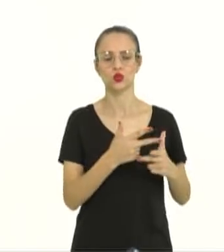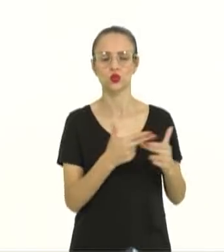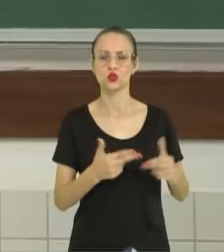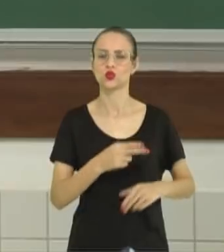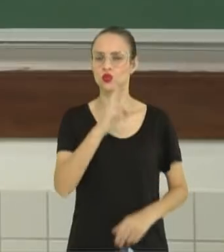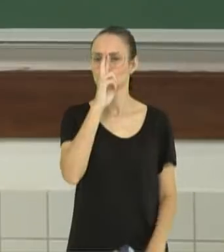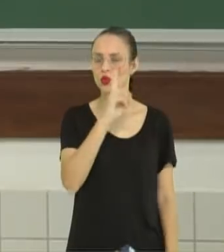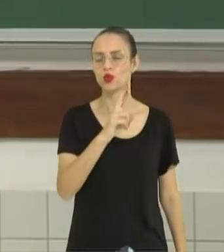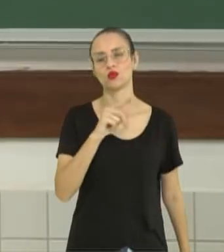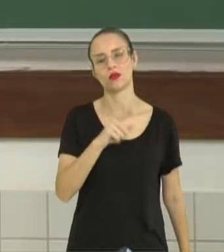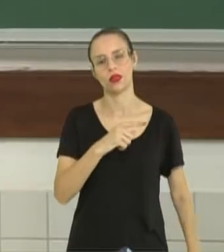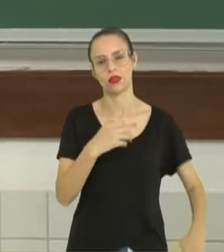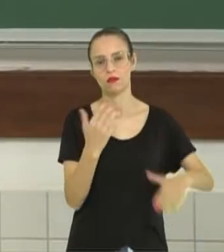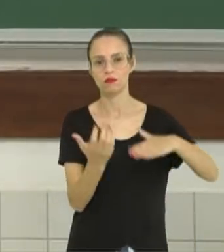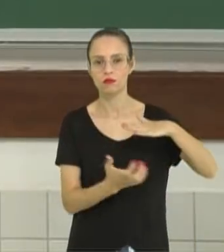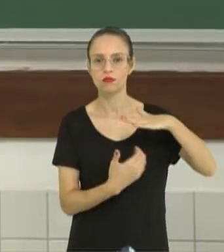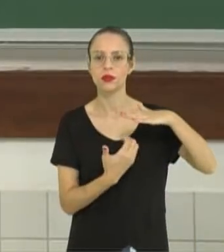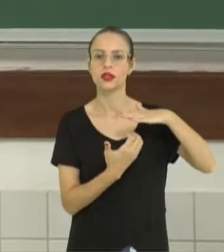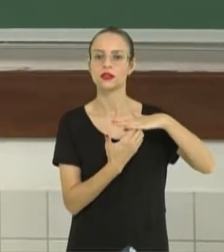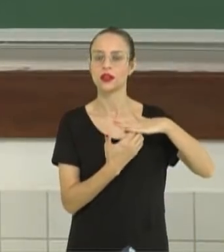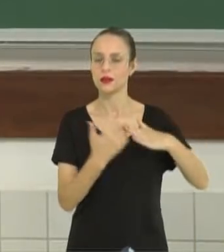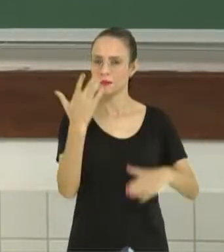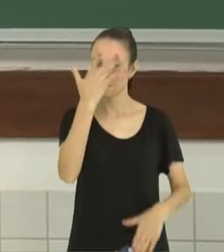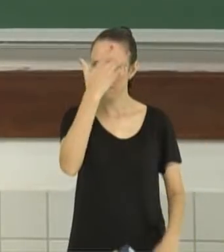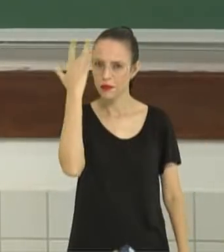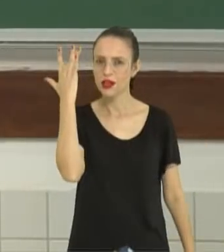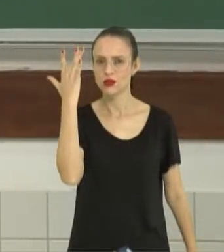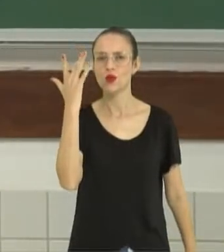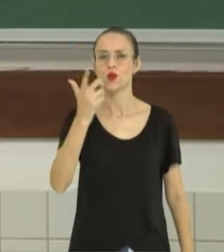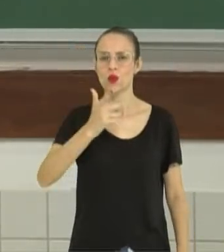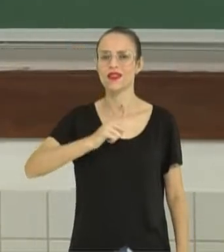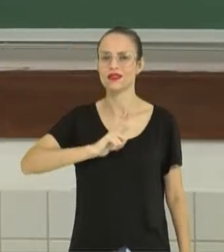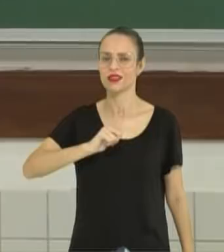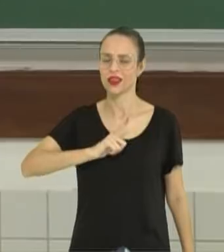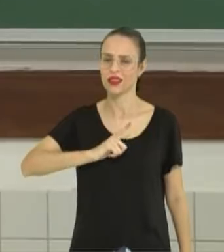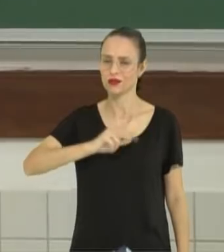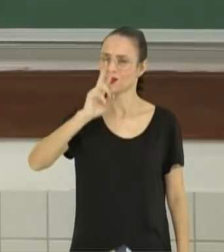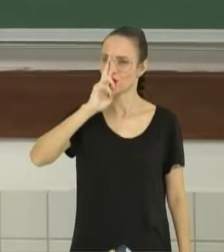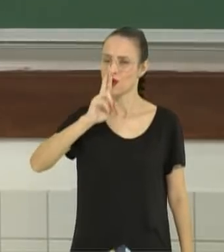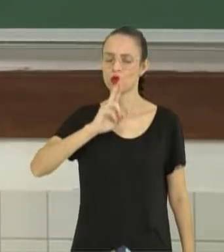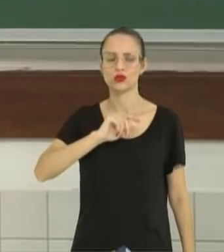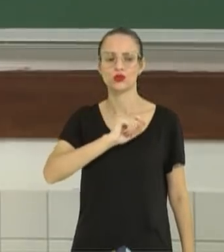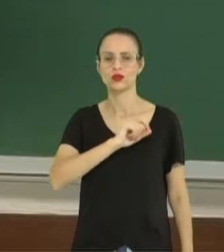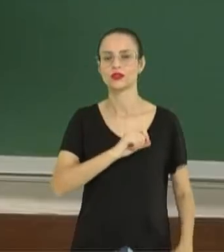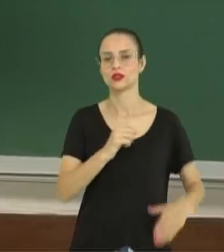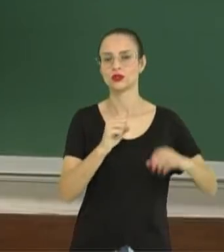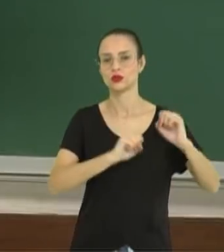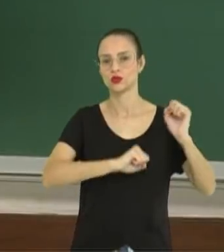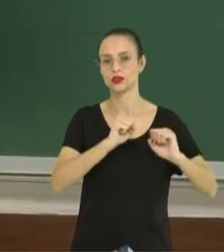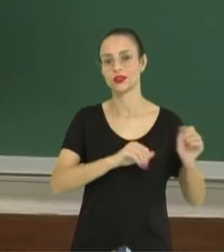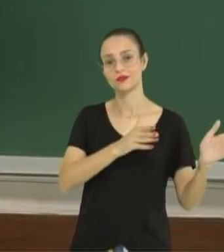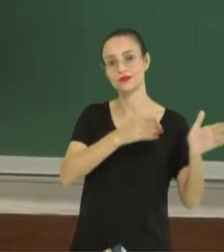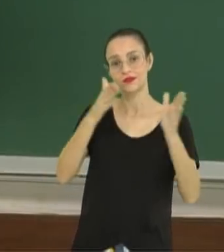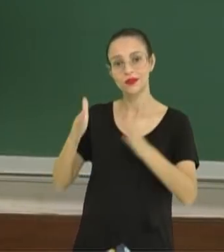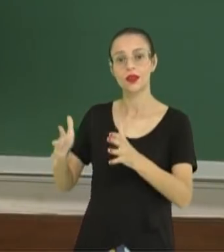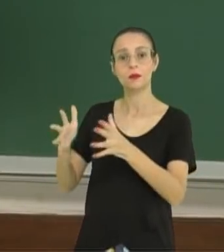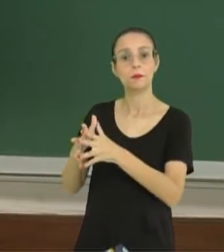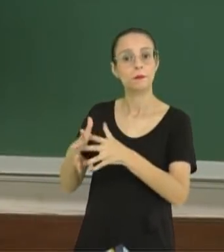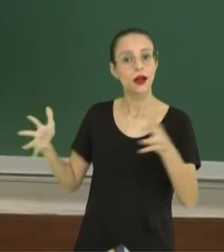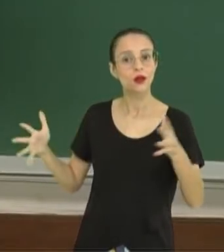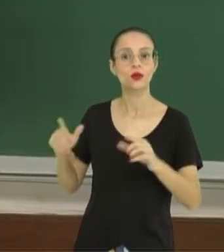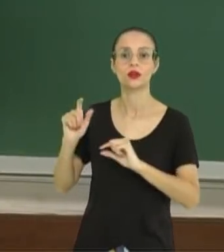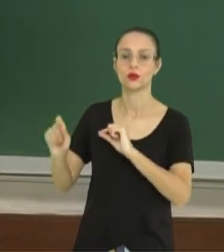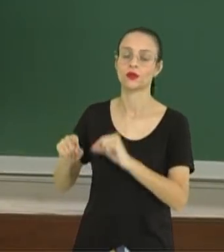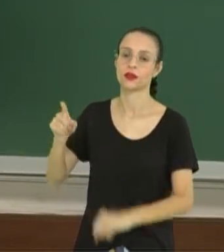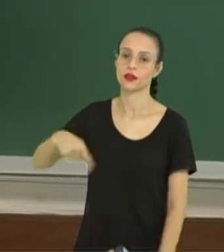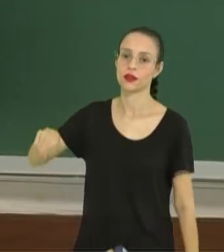capitais, que são os empresários, as pessoas que são proprietárias desses meios de produção, né? São as indústrias. Do outro lado, a maioria são